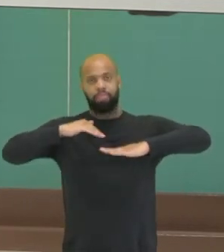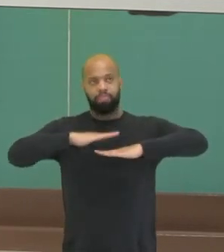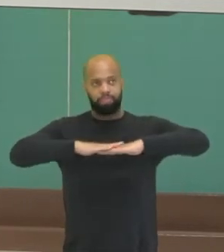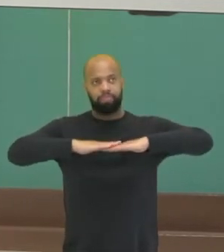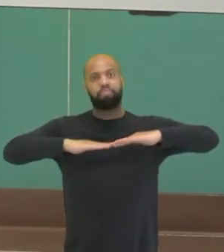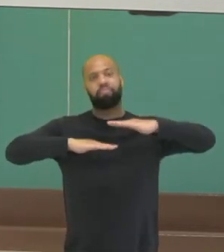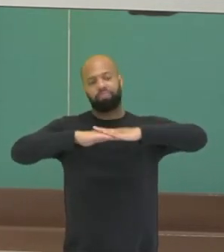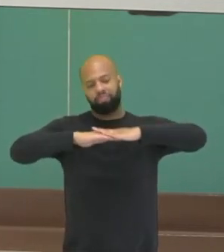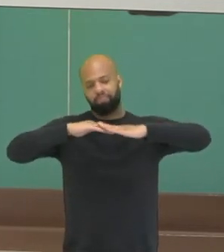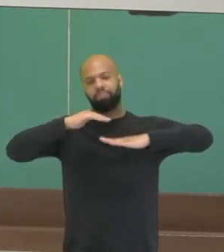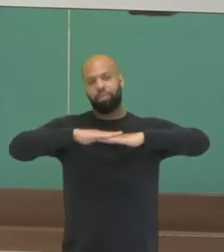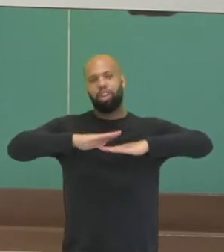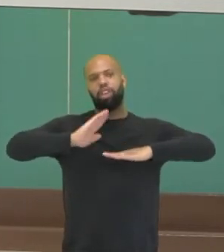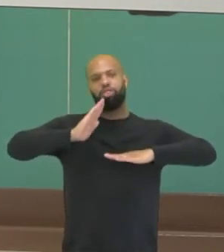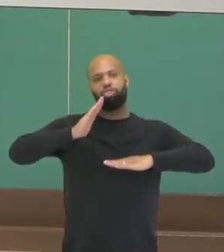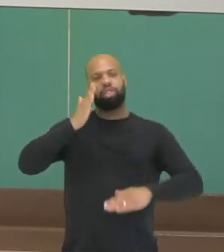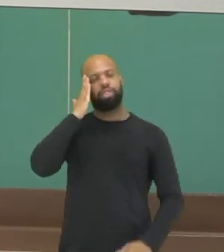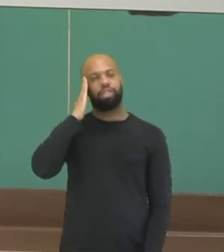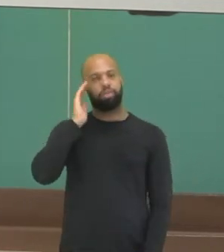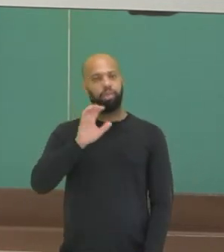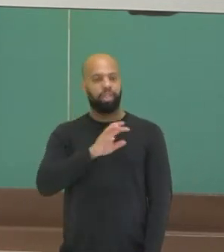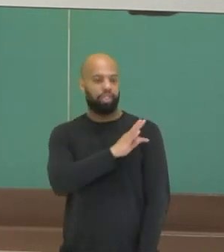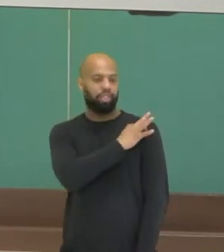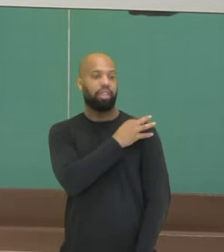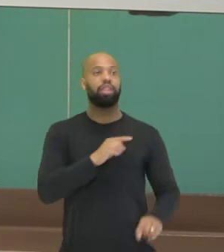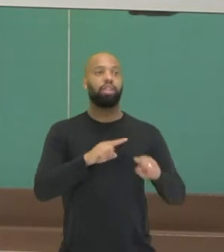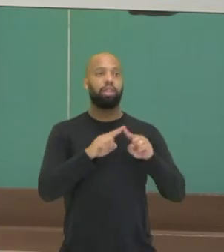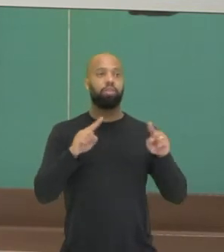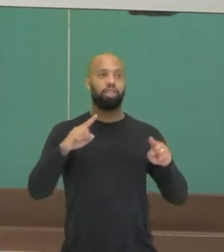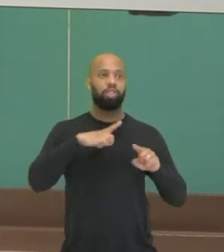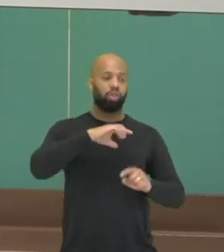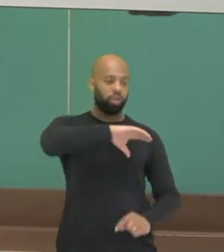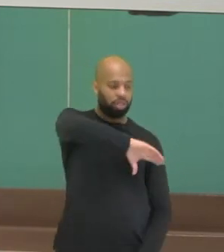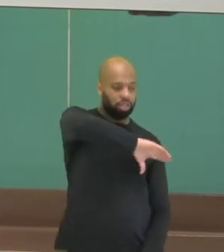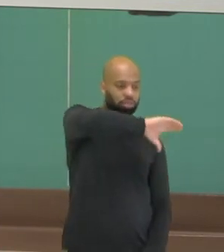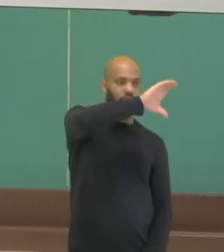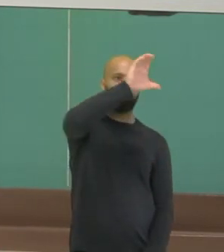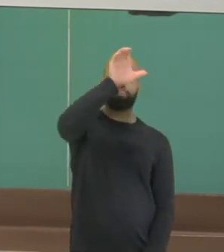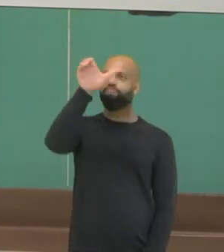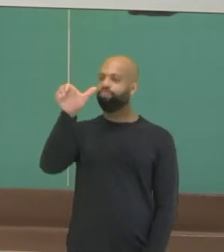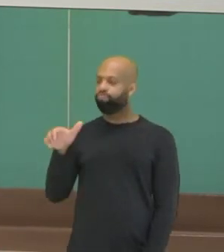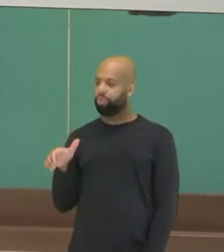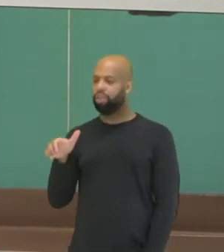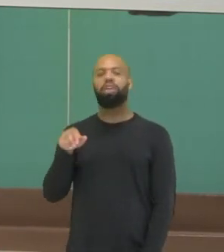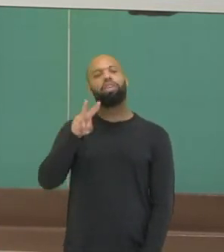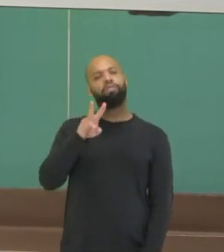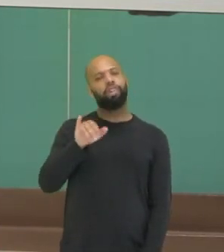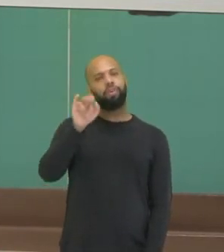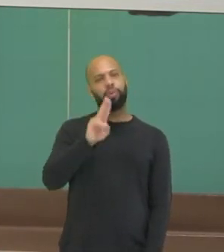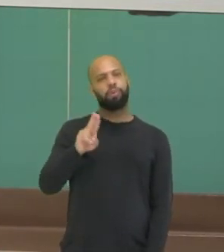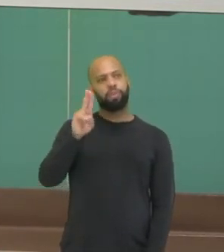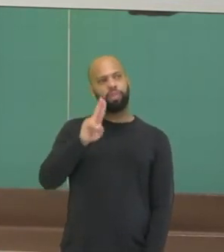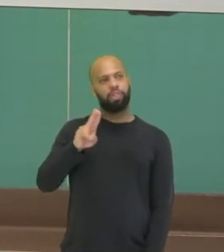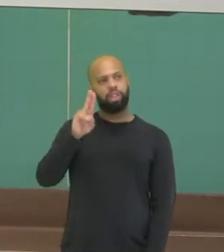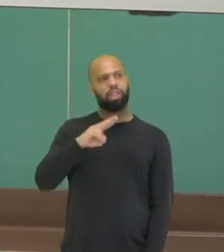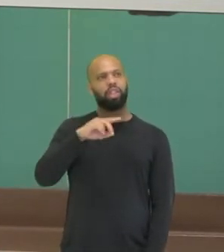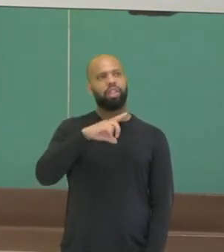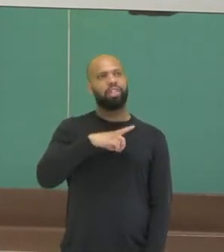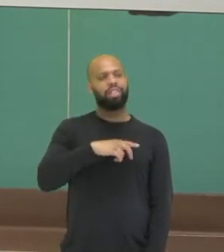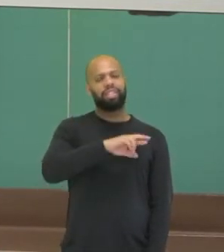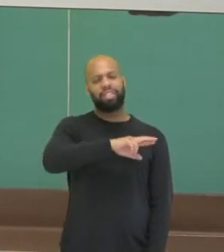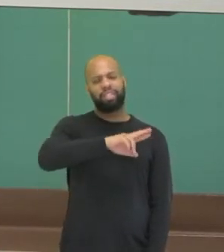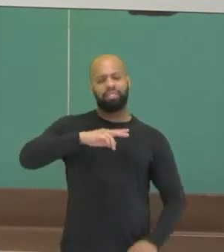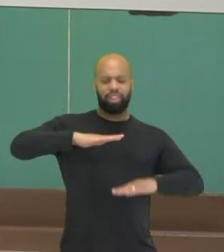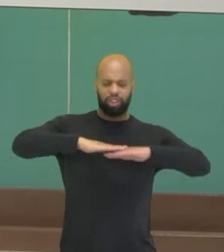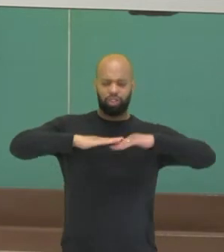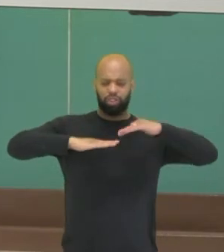Já se dominavam, mas a técnica em arco é impressionante. Vai se utilizando, construindo vários tijolinhos,